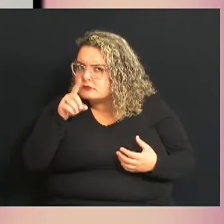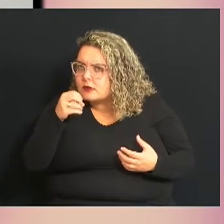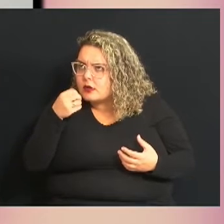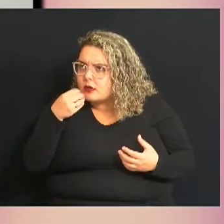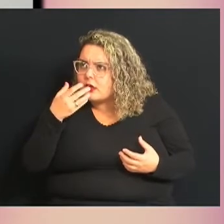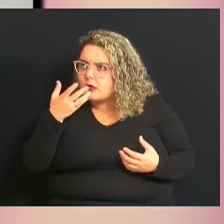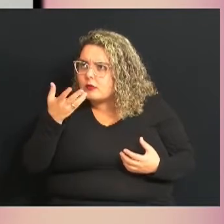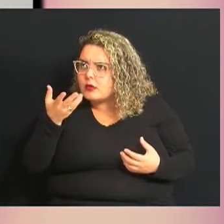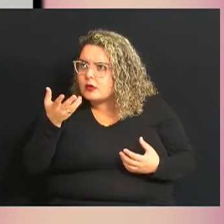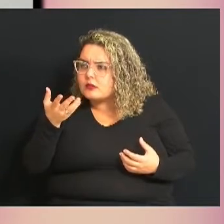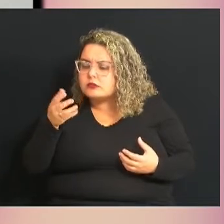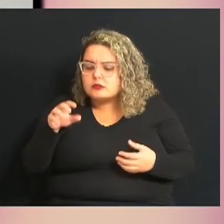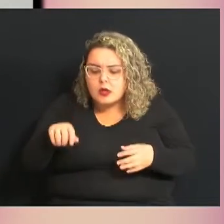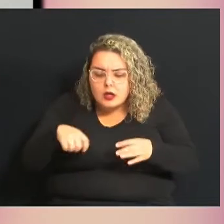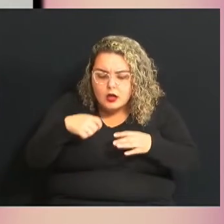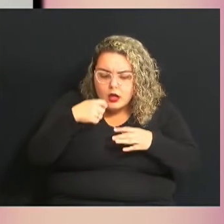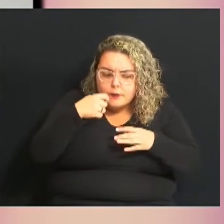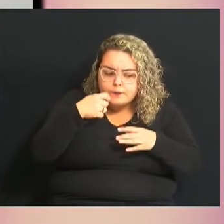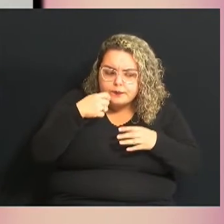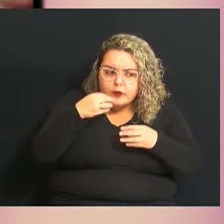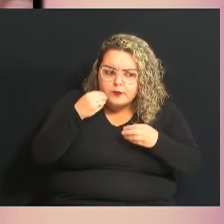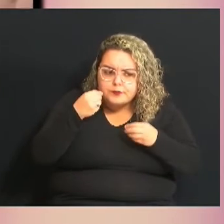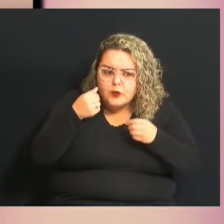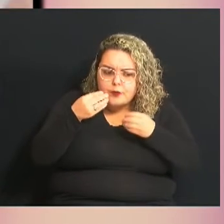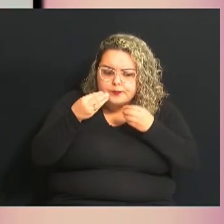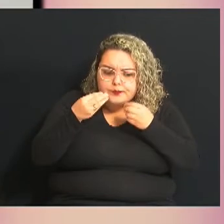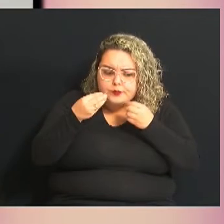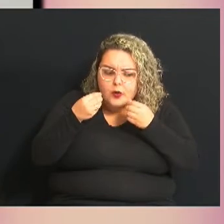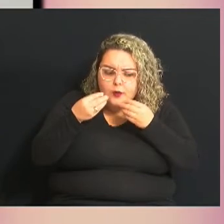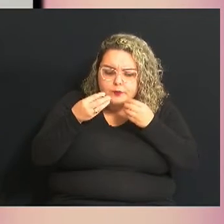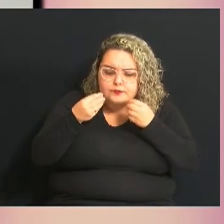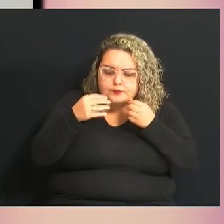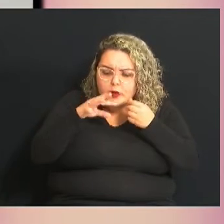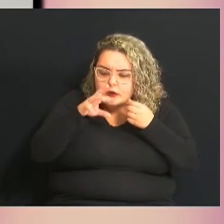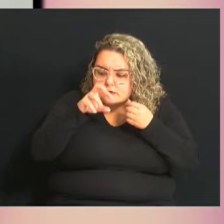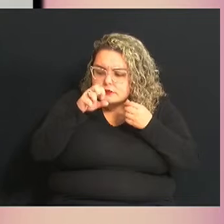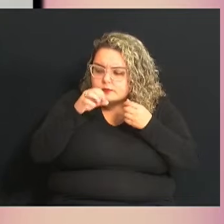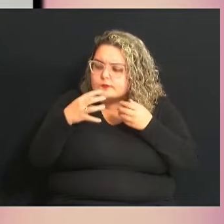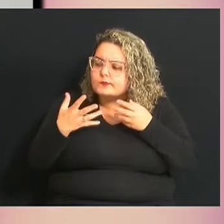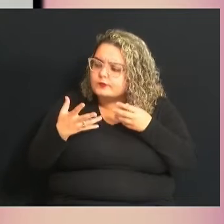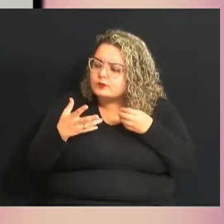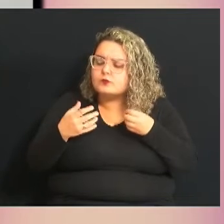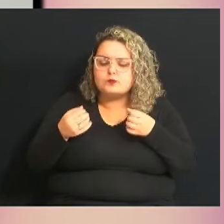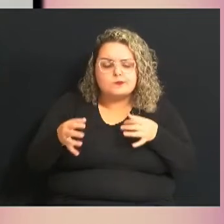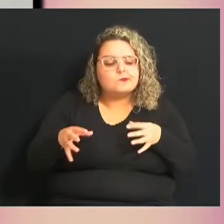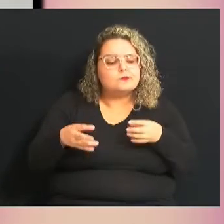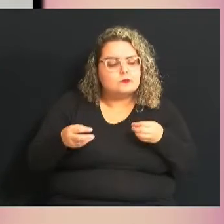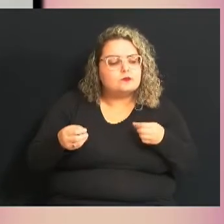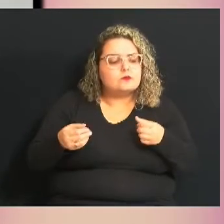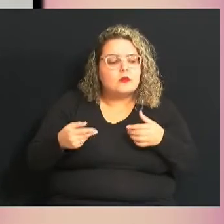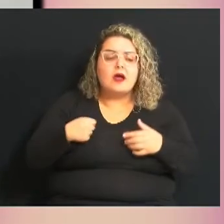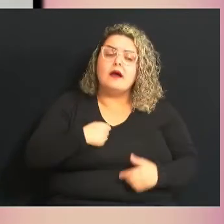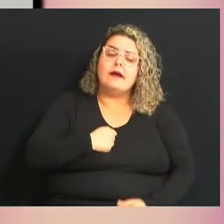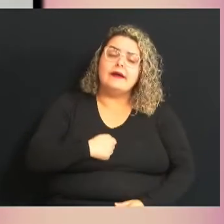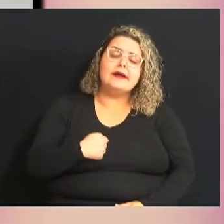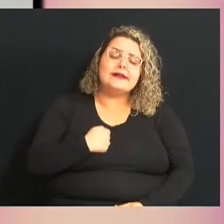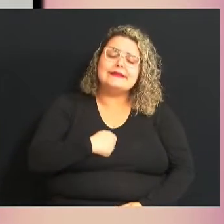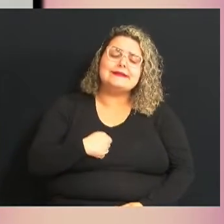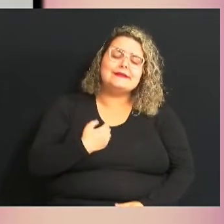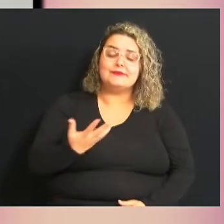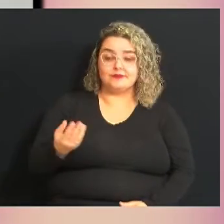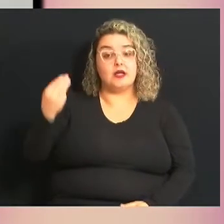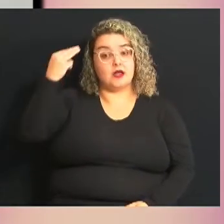vai almoçar, você sente um cheirinho gostoso da comida que você já não sentia há algum tempo, que até a memória ela